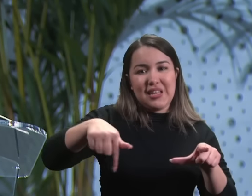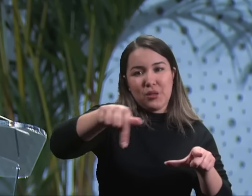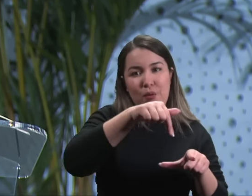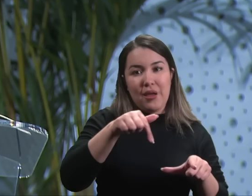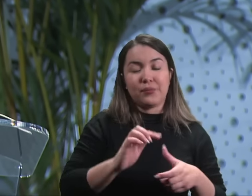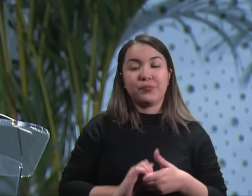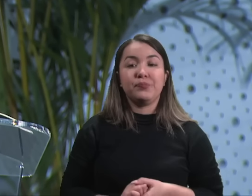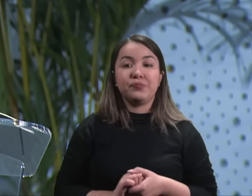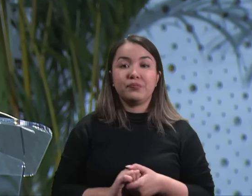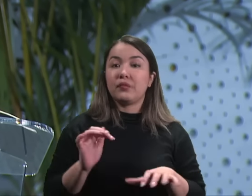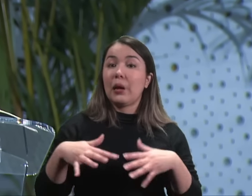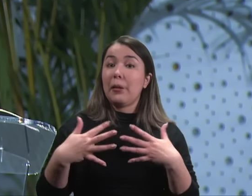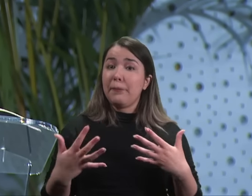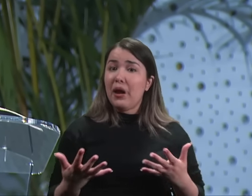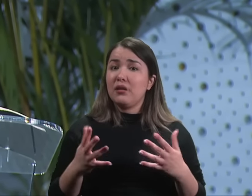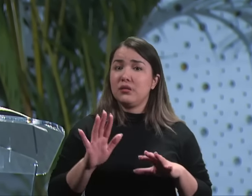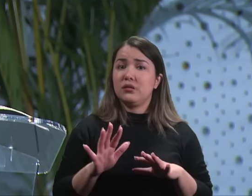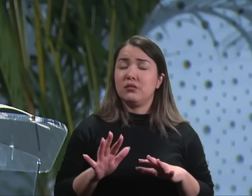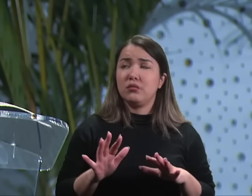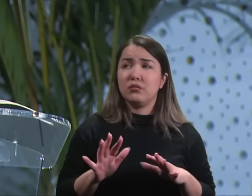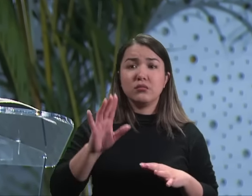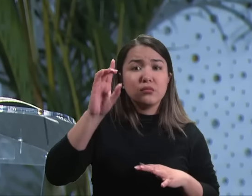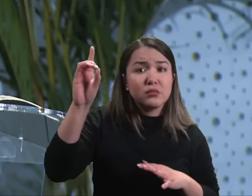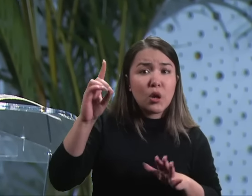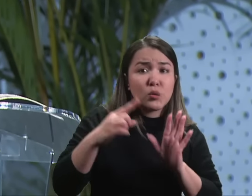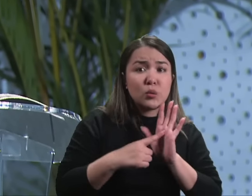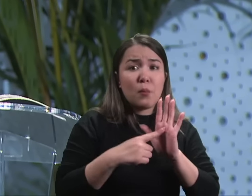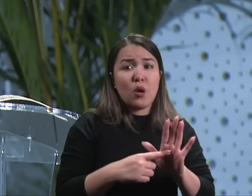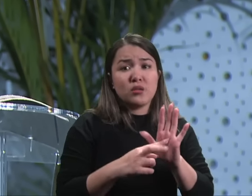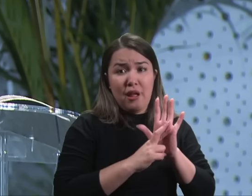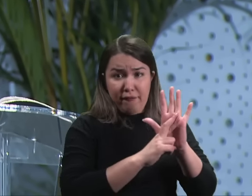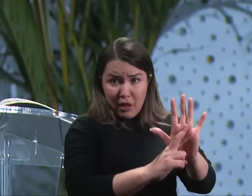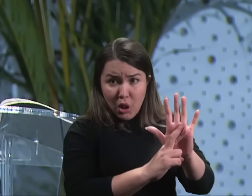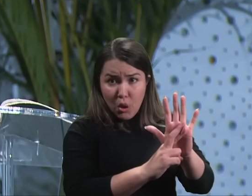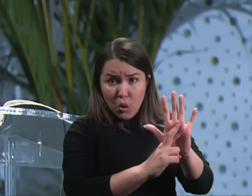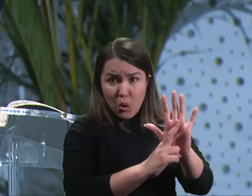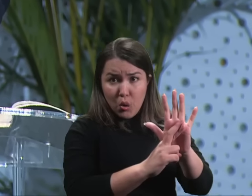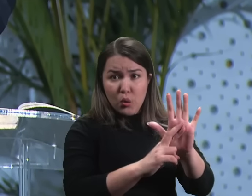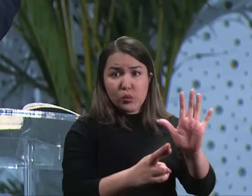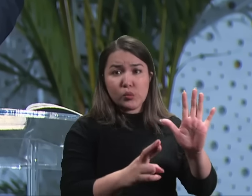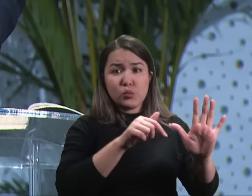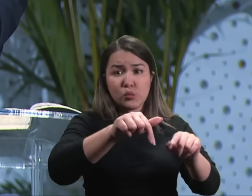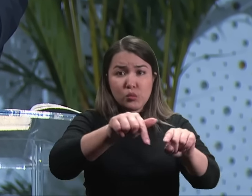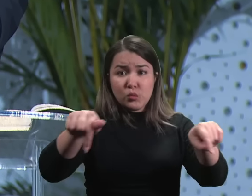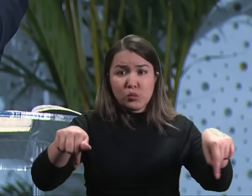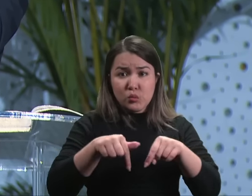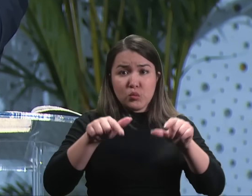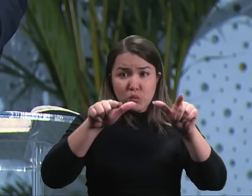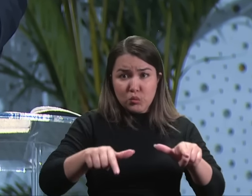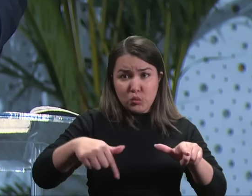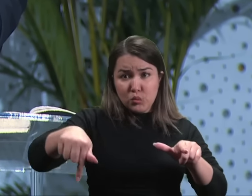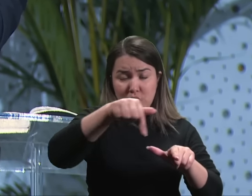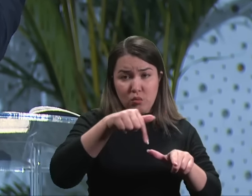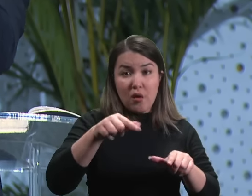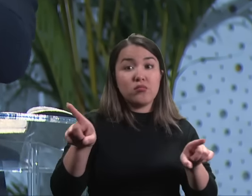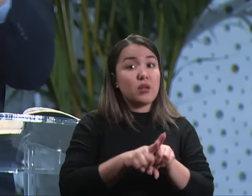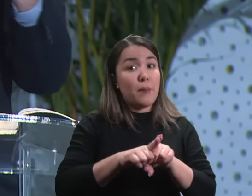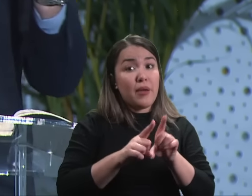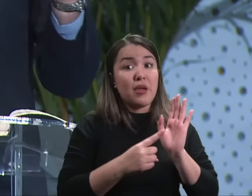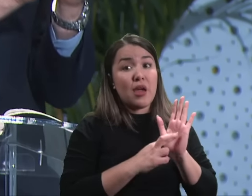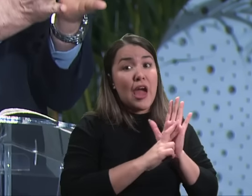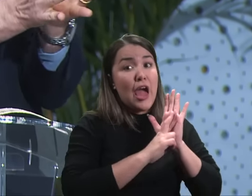revela o Santuário junto com a revelação do Santuário Deus revela A Lei e